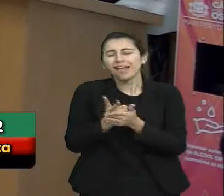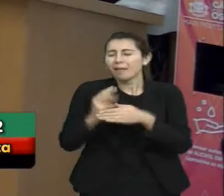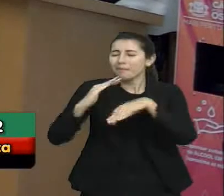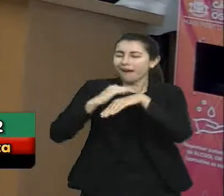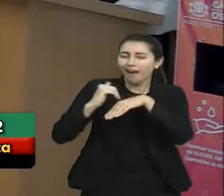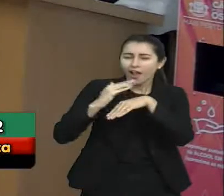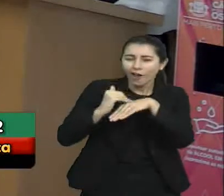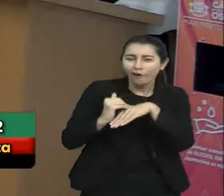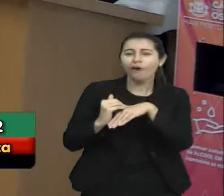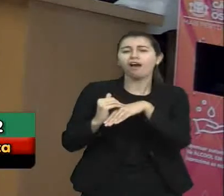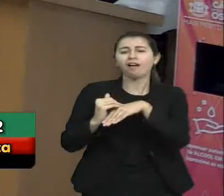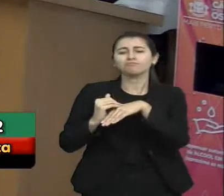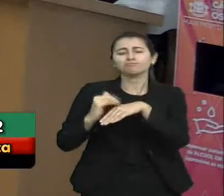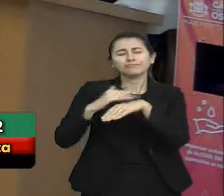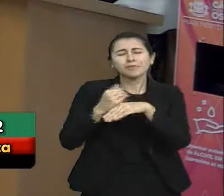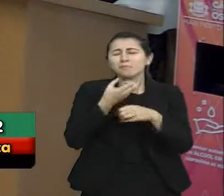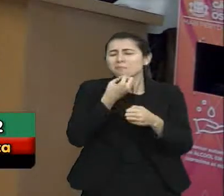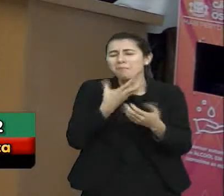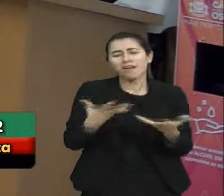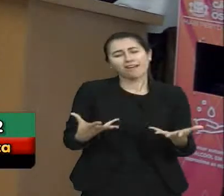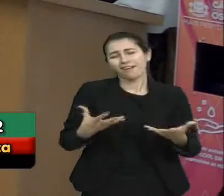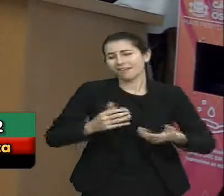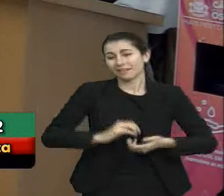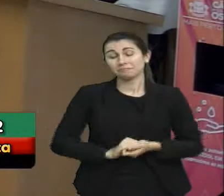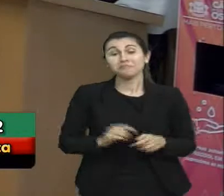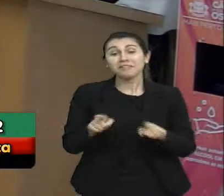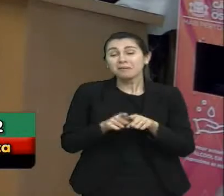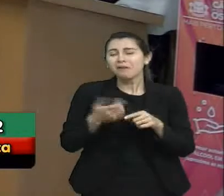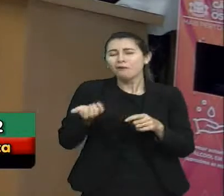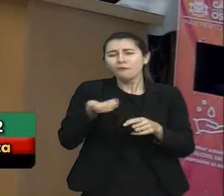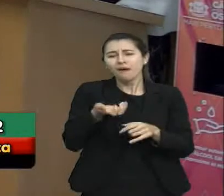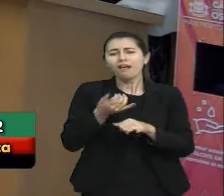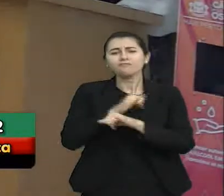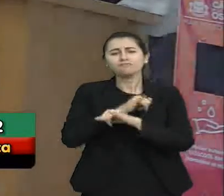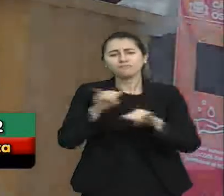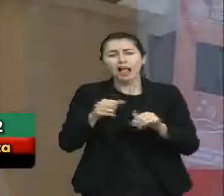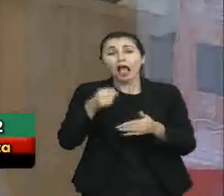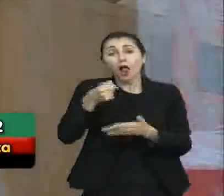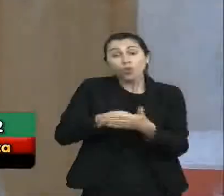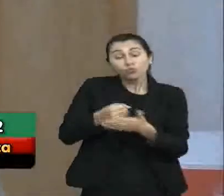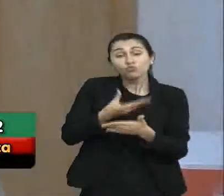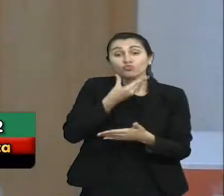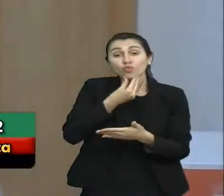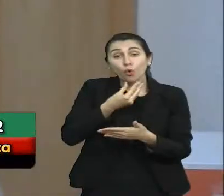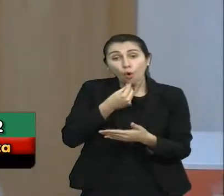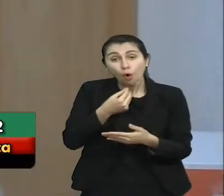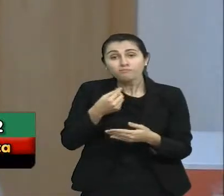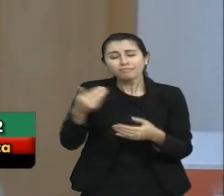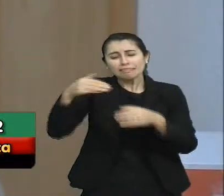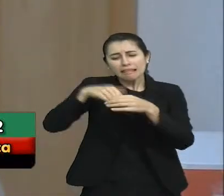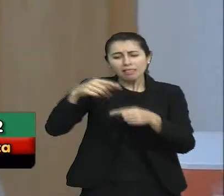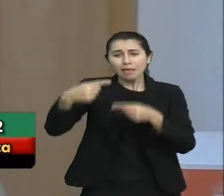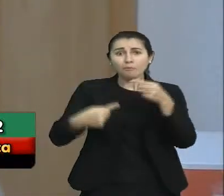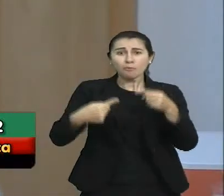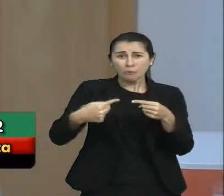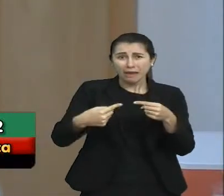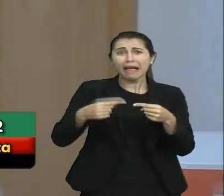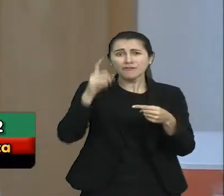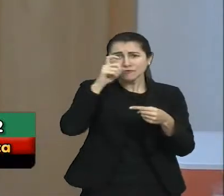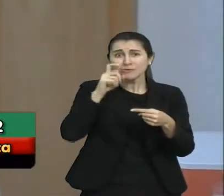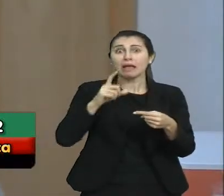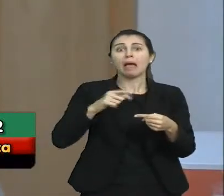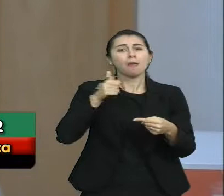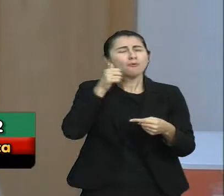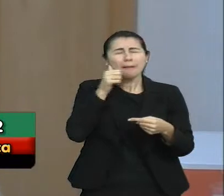estar aqui. E também não posso deixar de mencionar, se é luta para os homens estarem num meio político, para as mulheres é mais ainda.